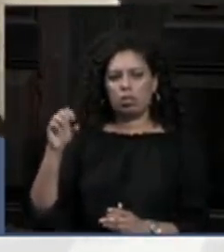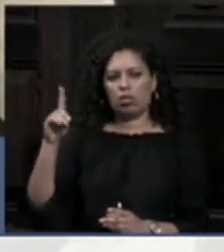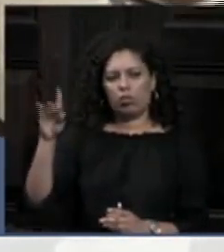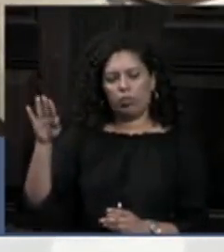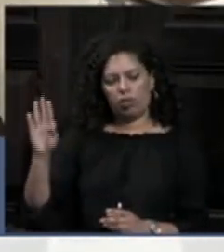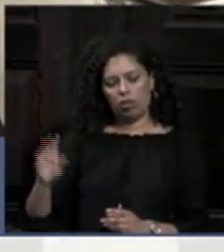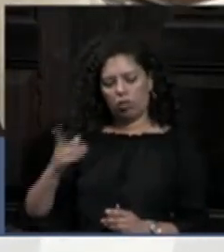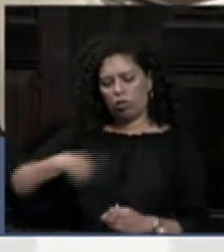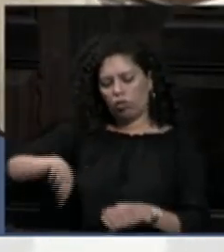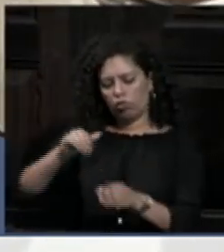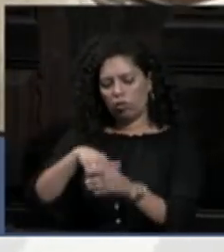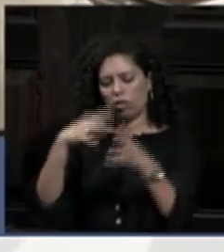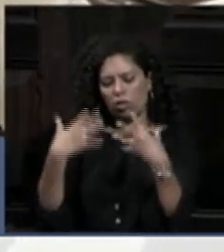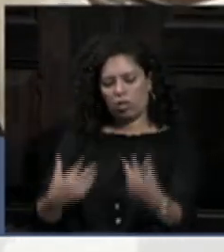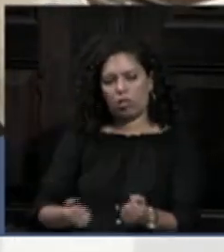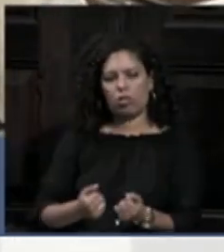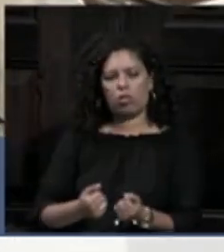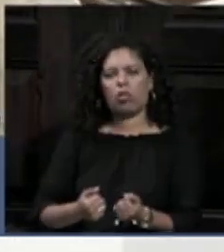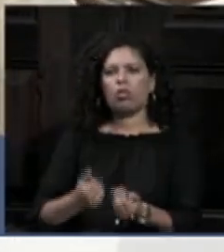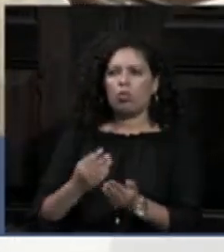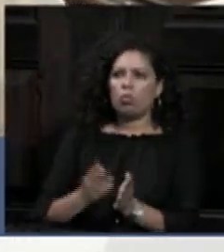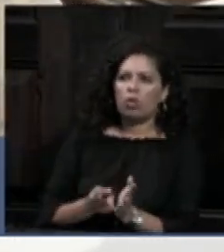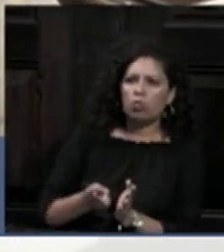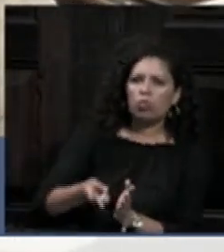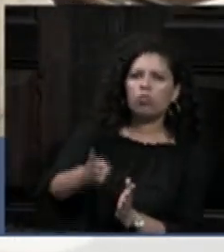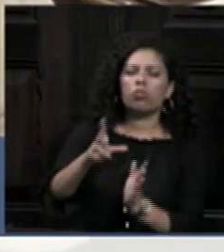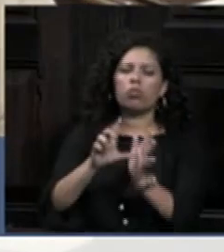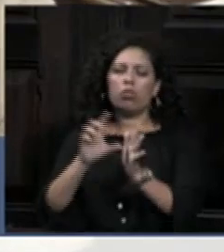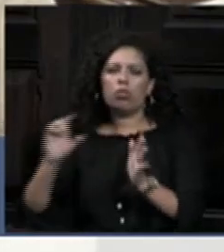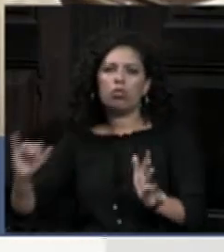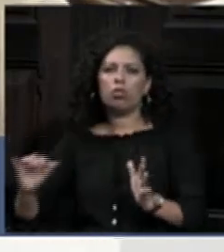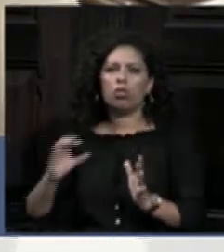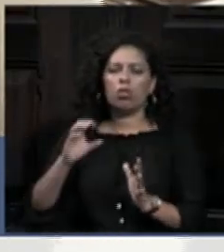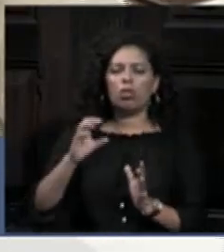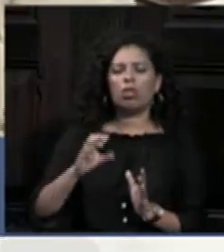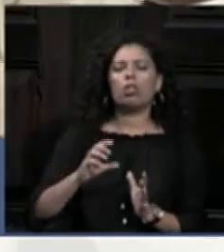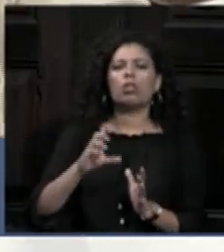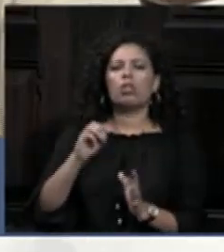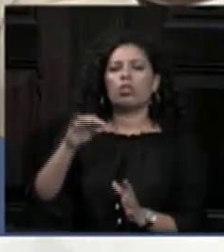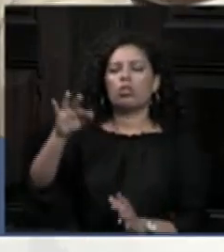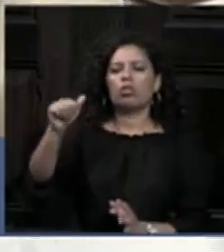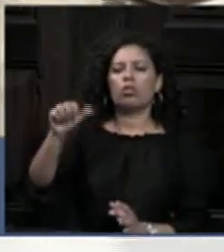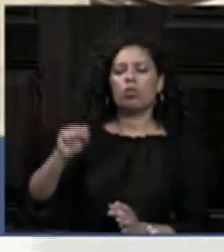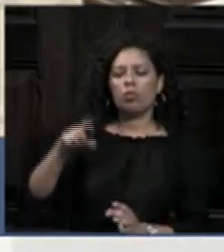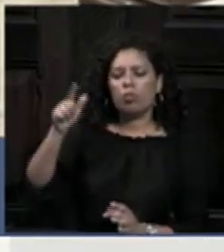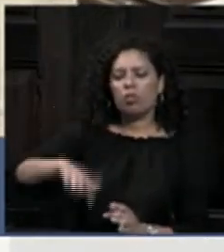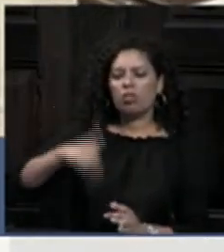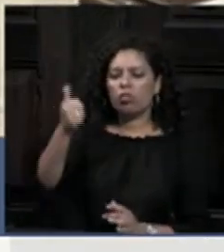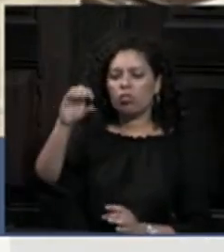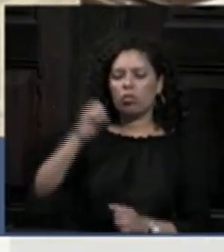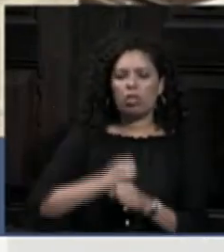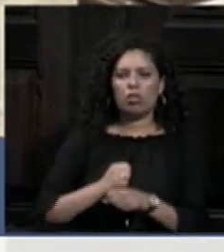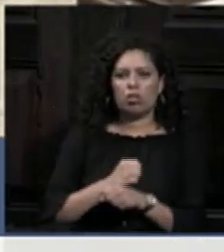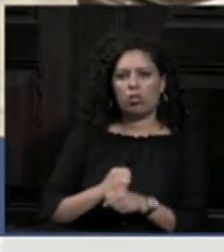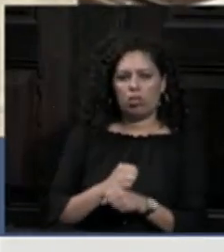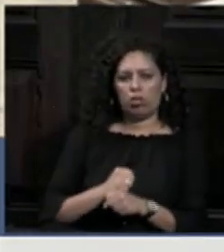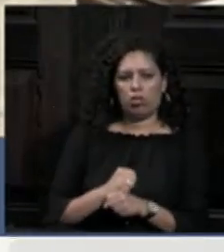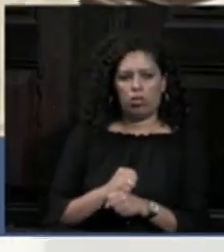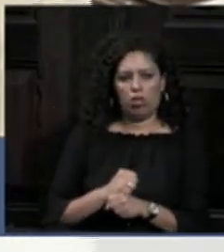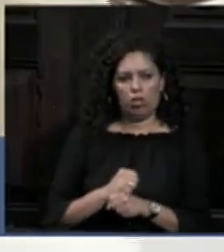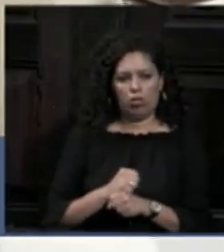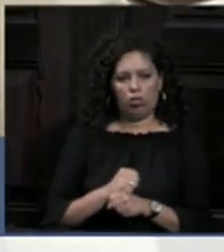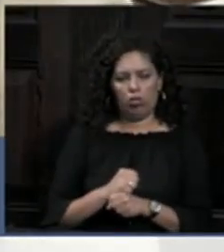favor da prorrogação por mais dez anos da lei de cotas nas